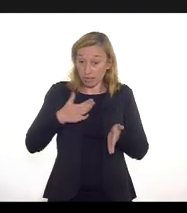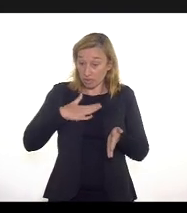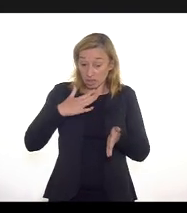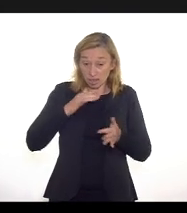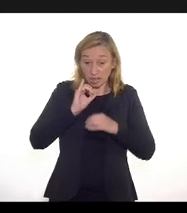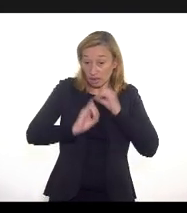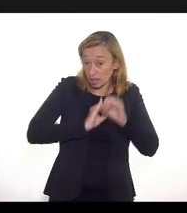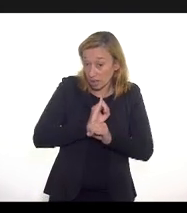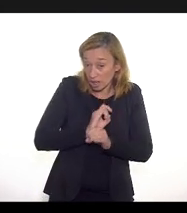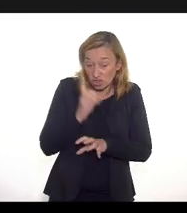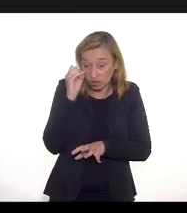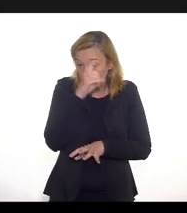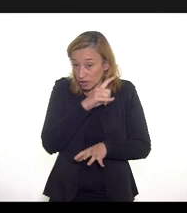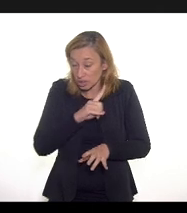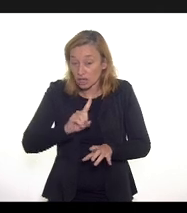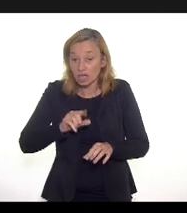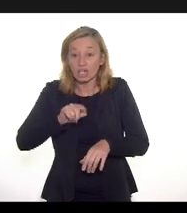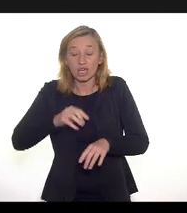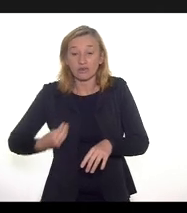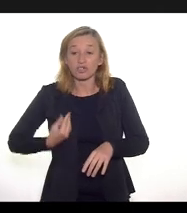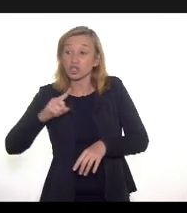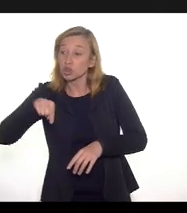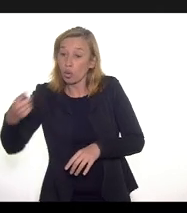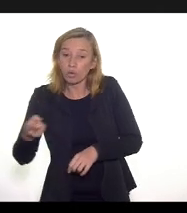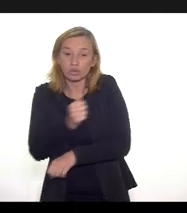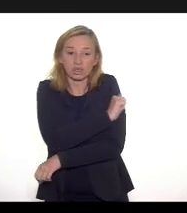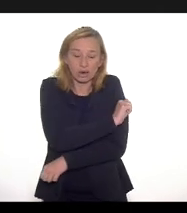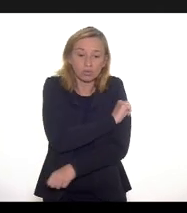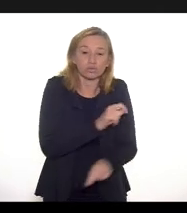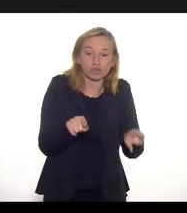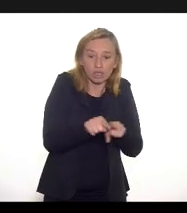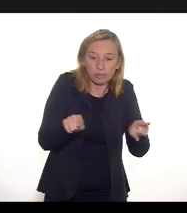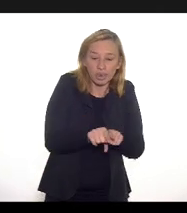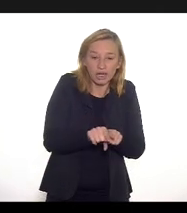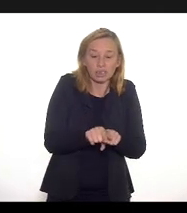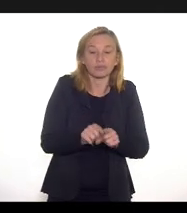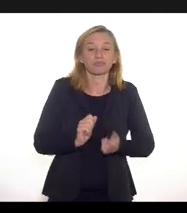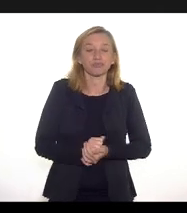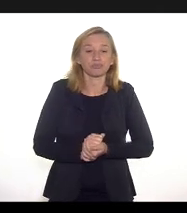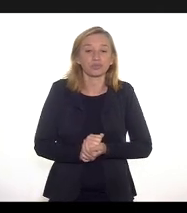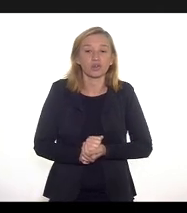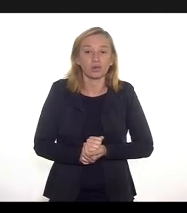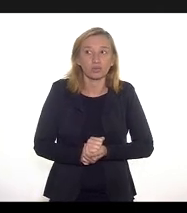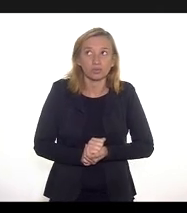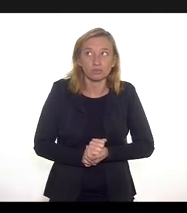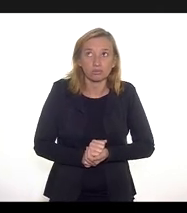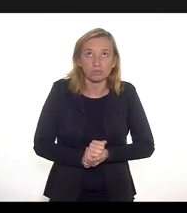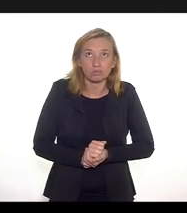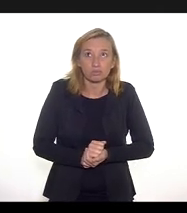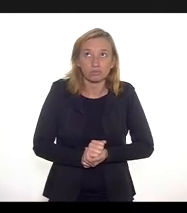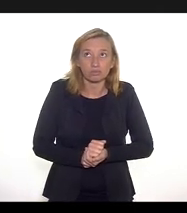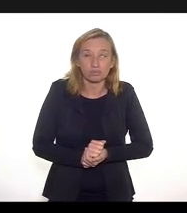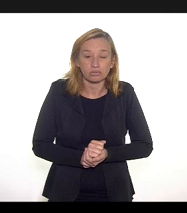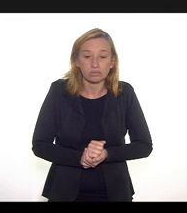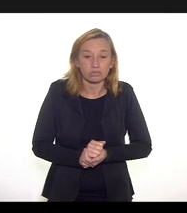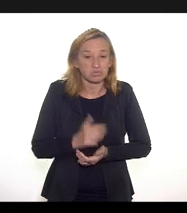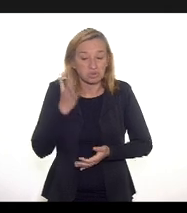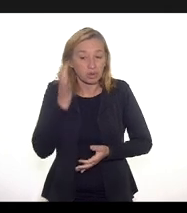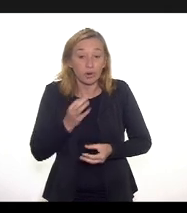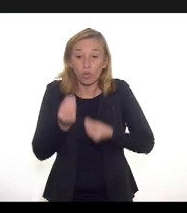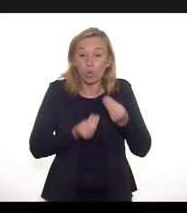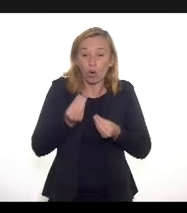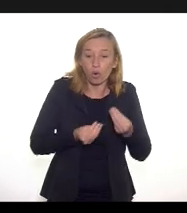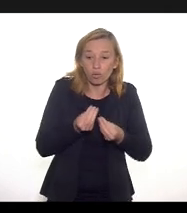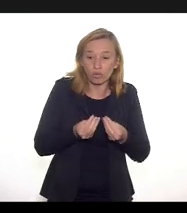só a minha vida, como a vida de outros alunos também. E também não sabemos como vai ficar a nossa vida, se a